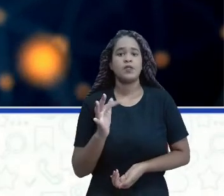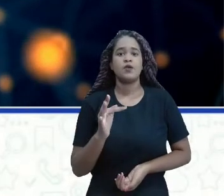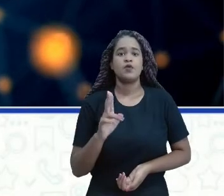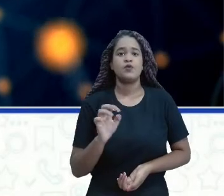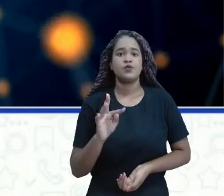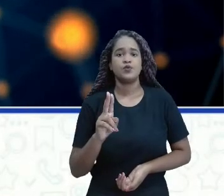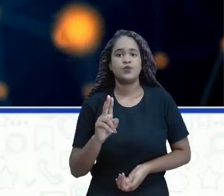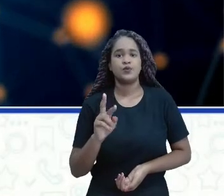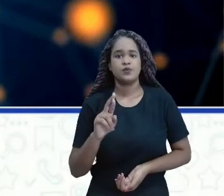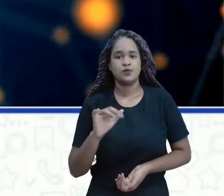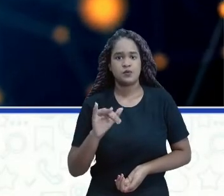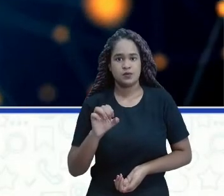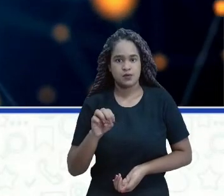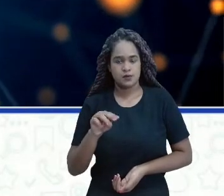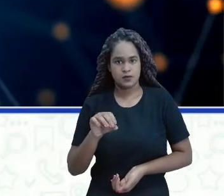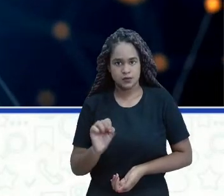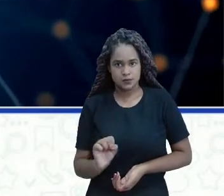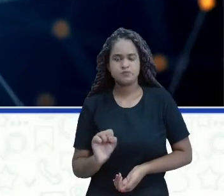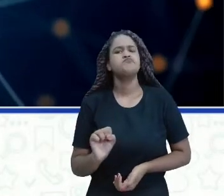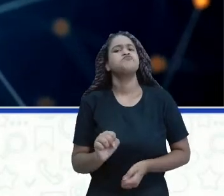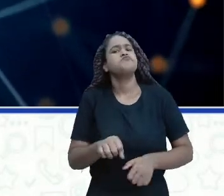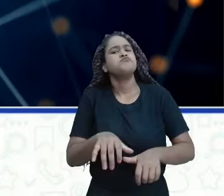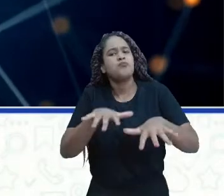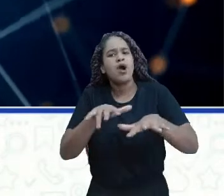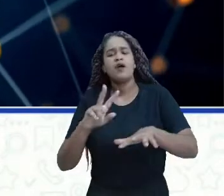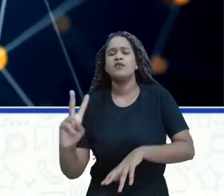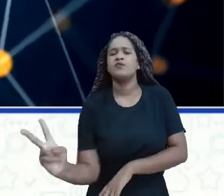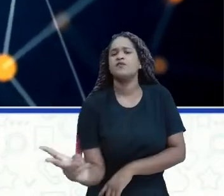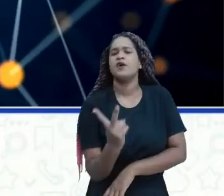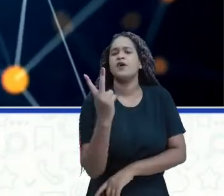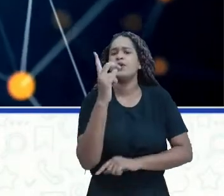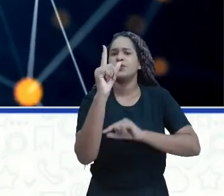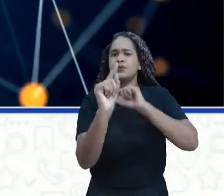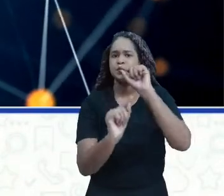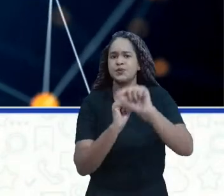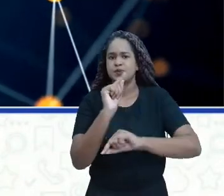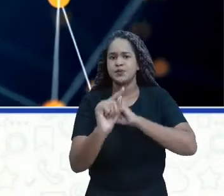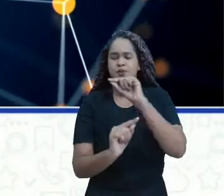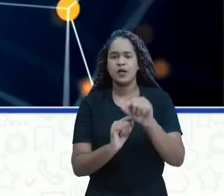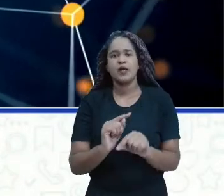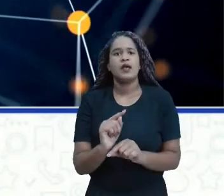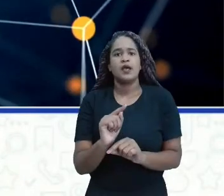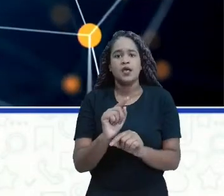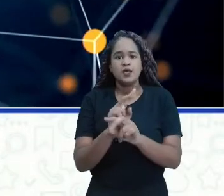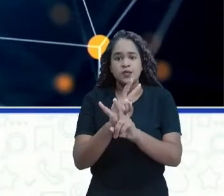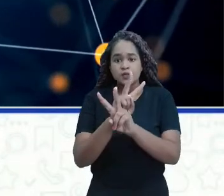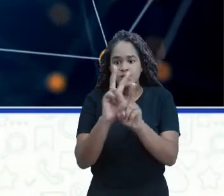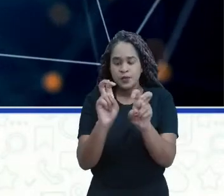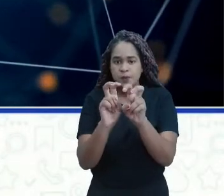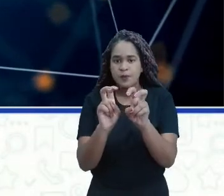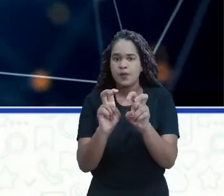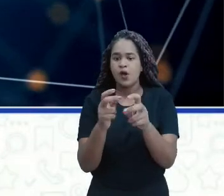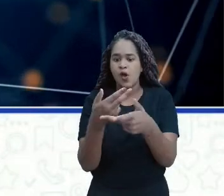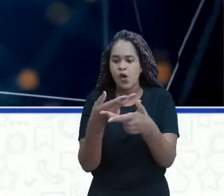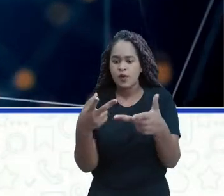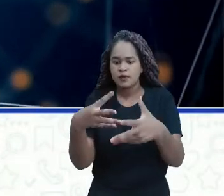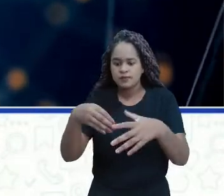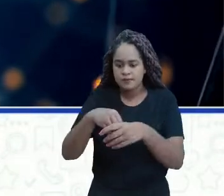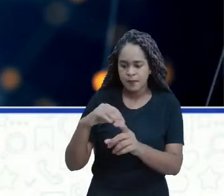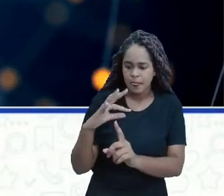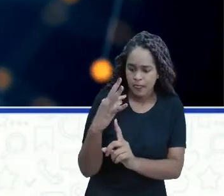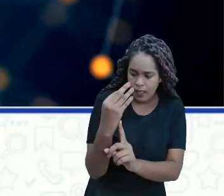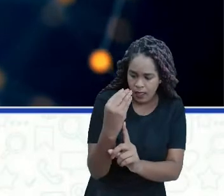futurismo, que é um movimento que valorizava muito a coisa da mecanização na arte, né, que trazia muito envolvido